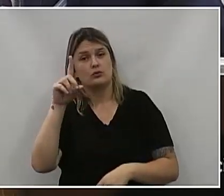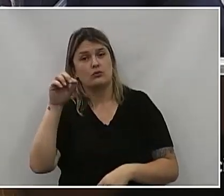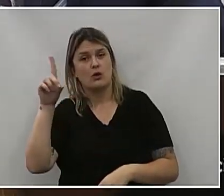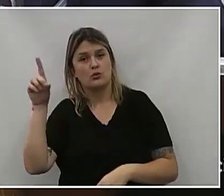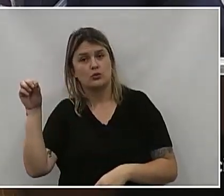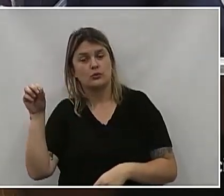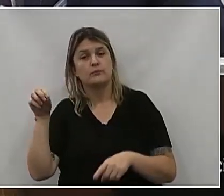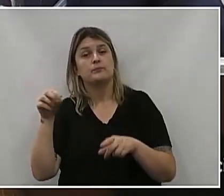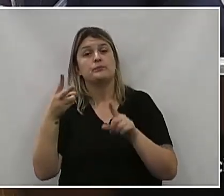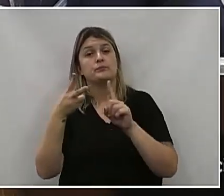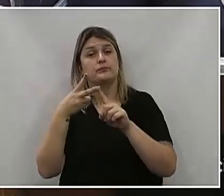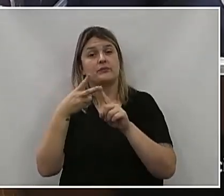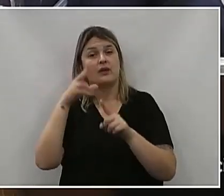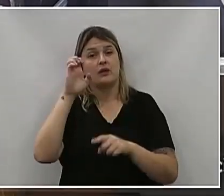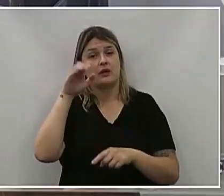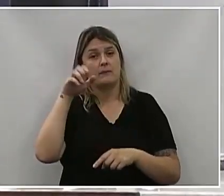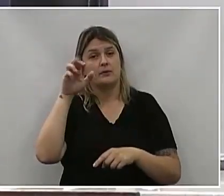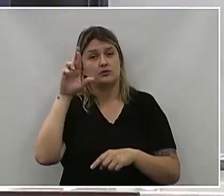e Emerson Litvinski.